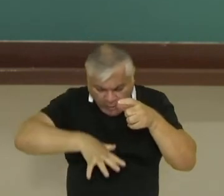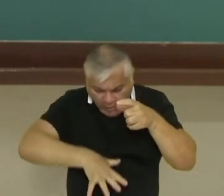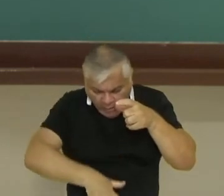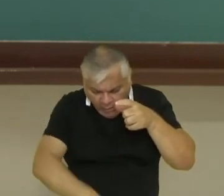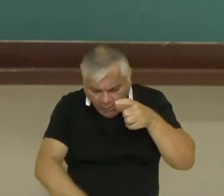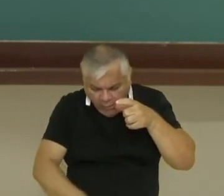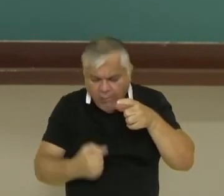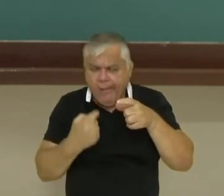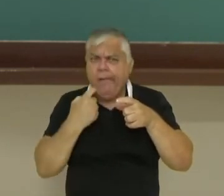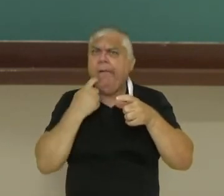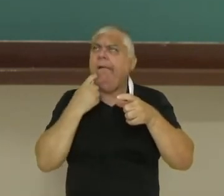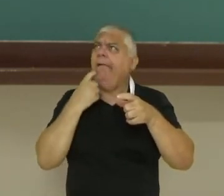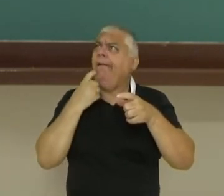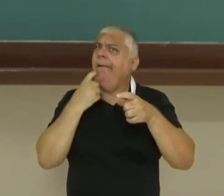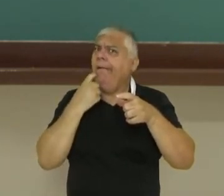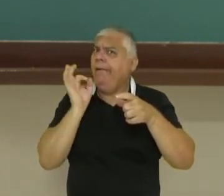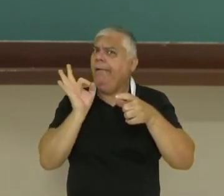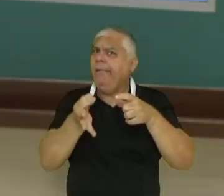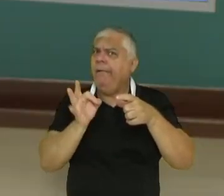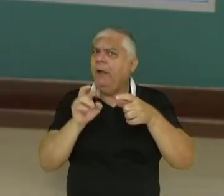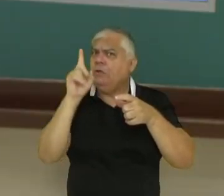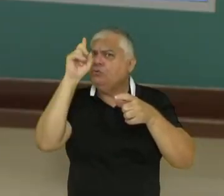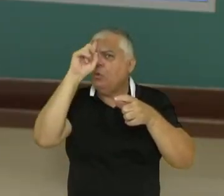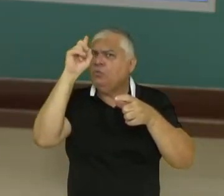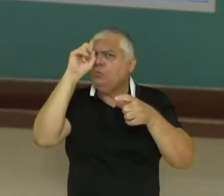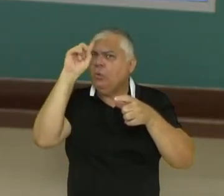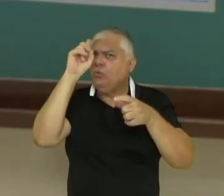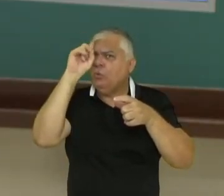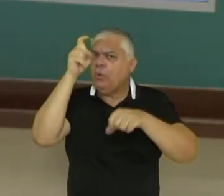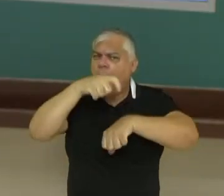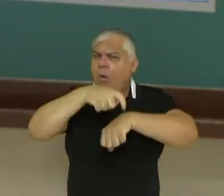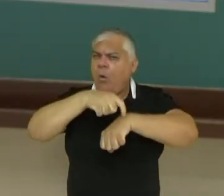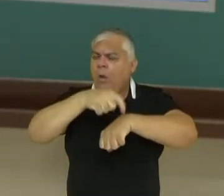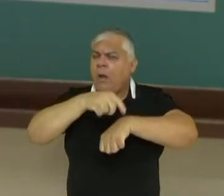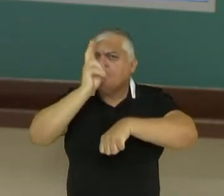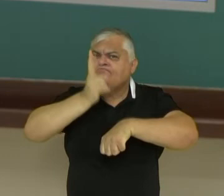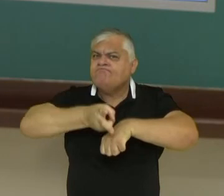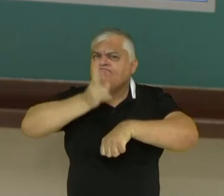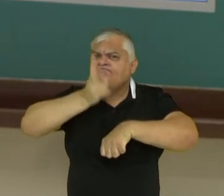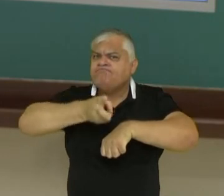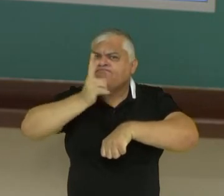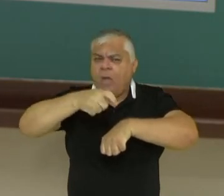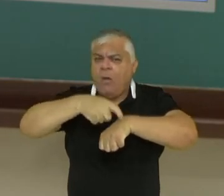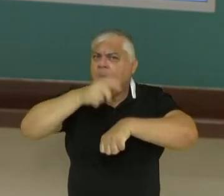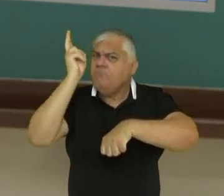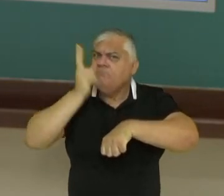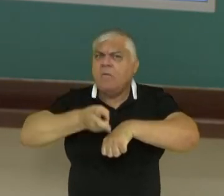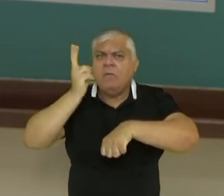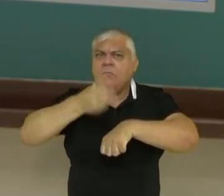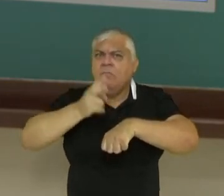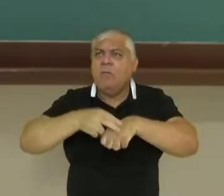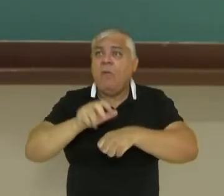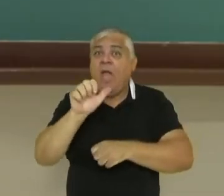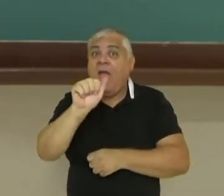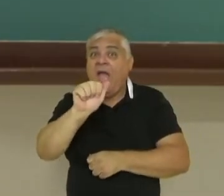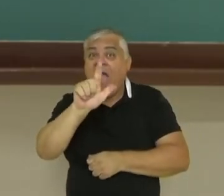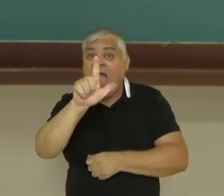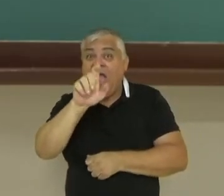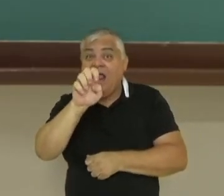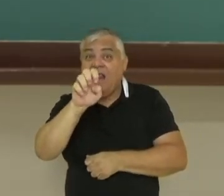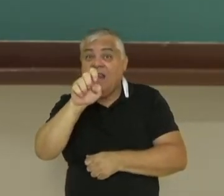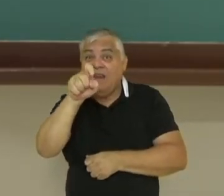em Siena. Ele começou a perceber que nesse mesmo horário, nesse mesmo dia, isso não acontecia em Alexandria. Então a ideia é muito